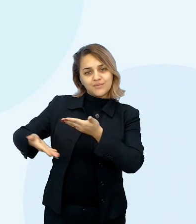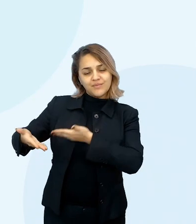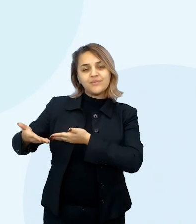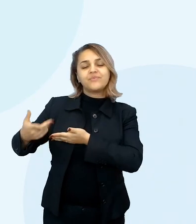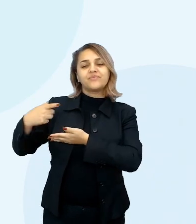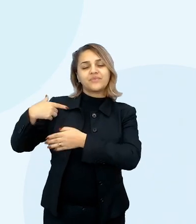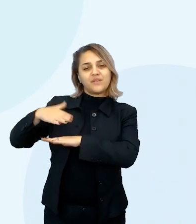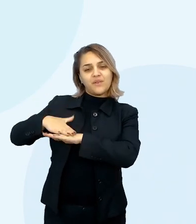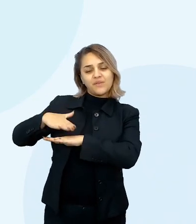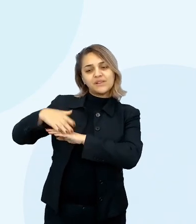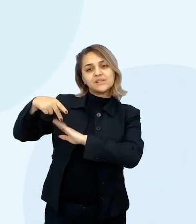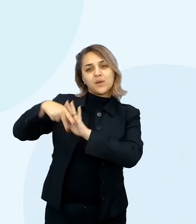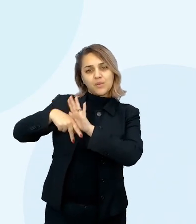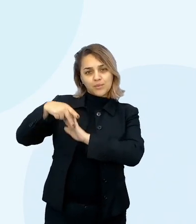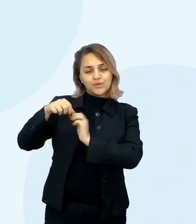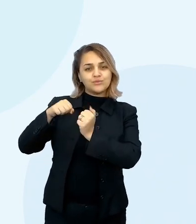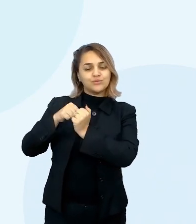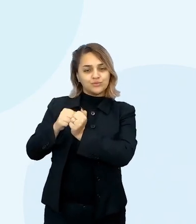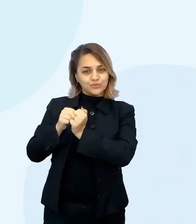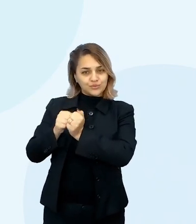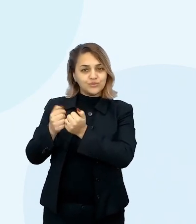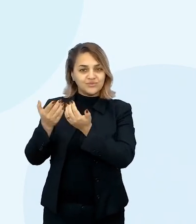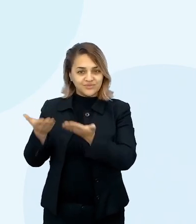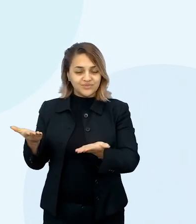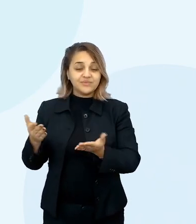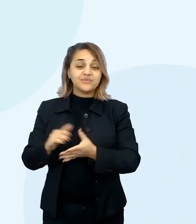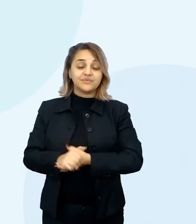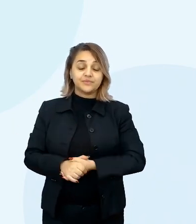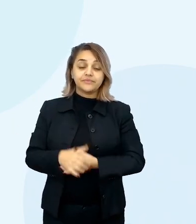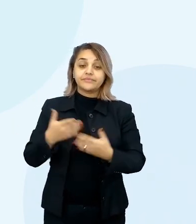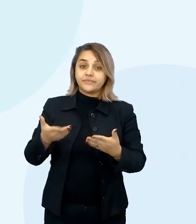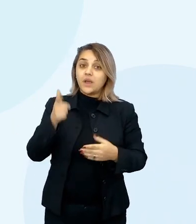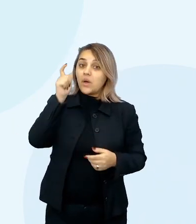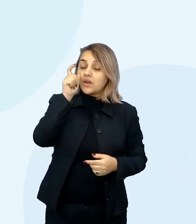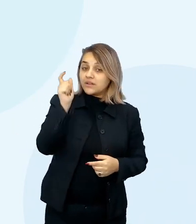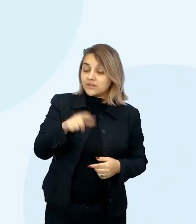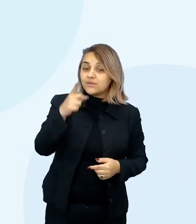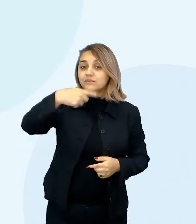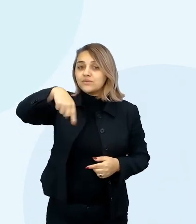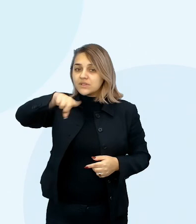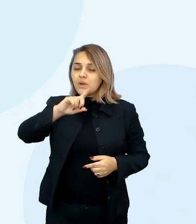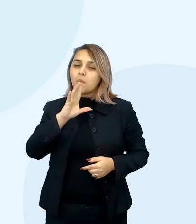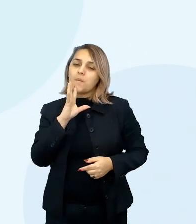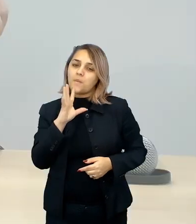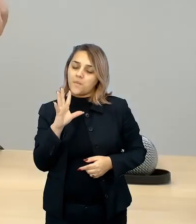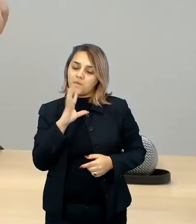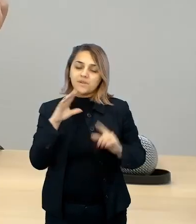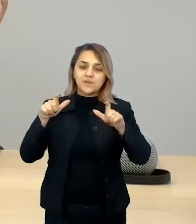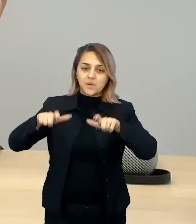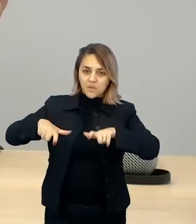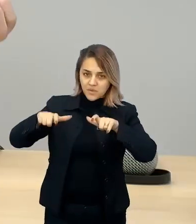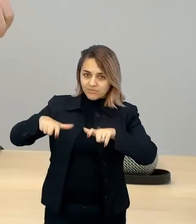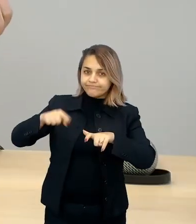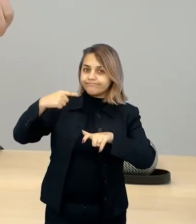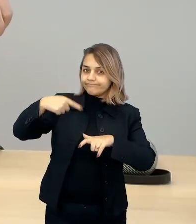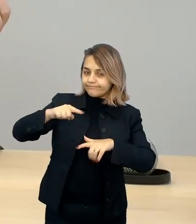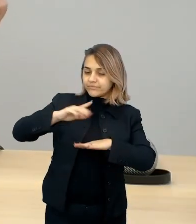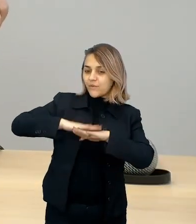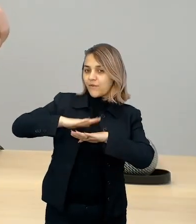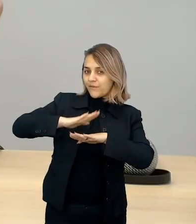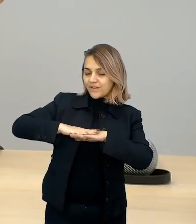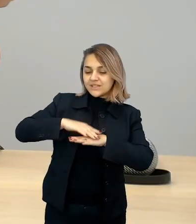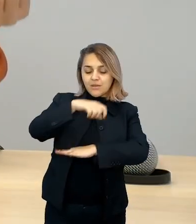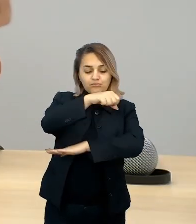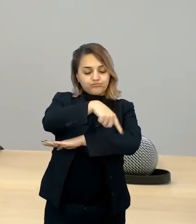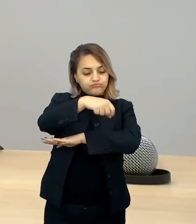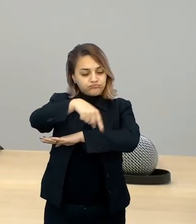o projeto aí com vocês, tá? Por isso que é interessante você conhecer bem o local onde você vai realizar o